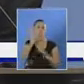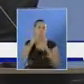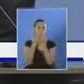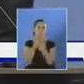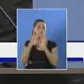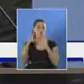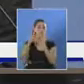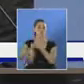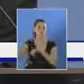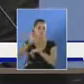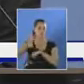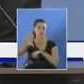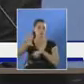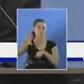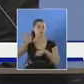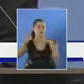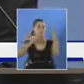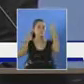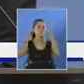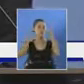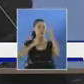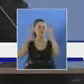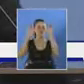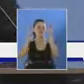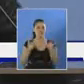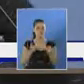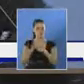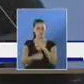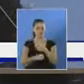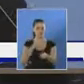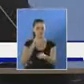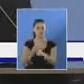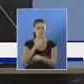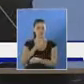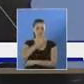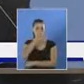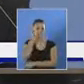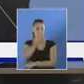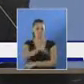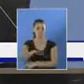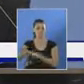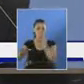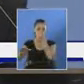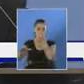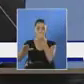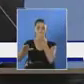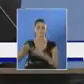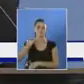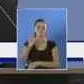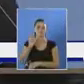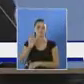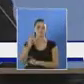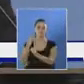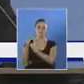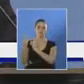ao término do período escolar, as crianças, o acesso dessas crianças, é a Avenida